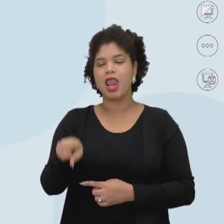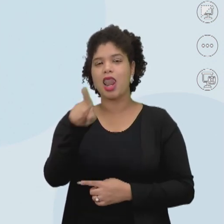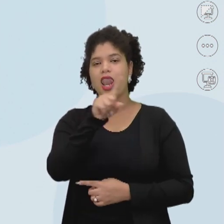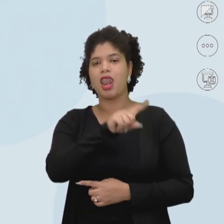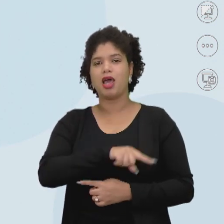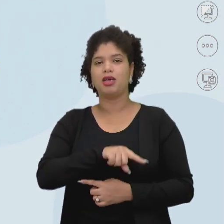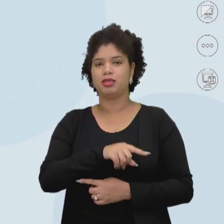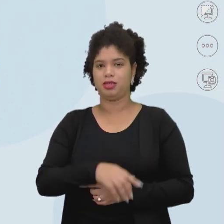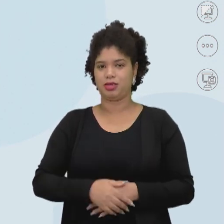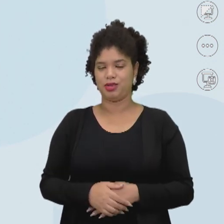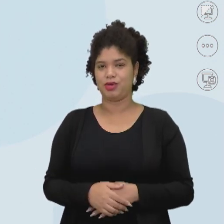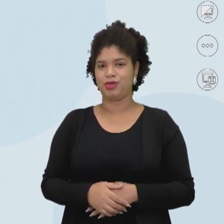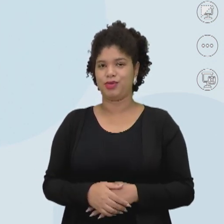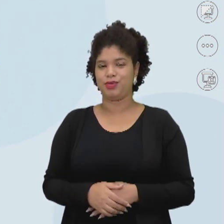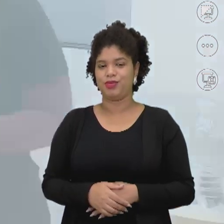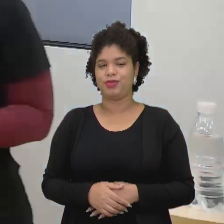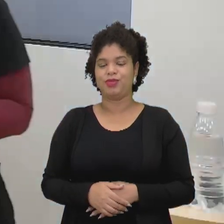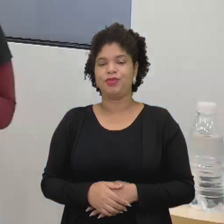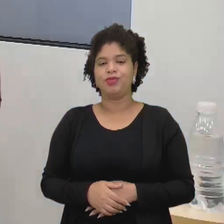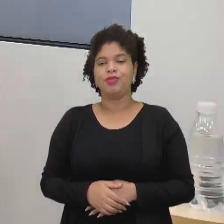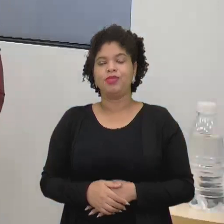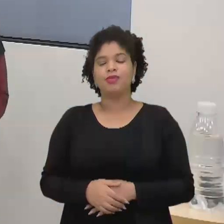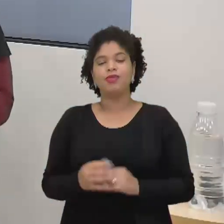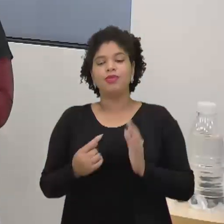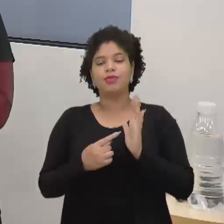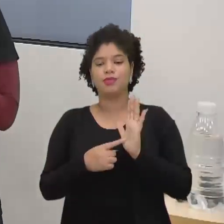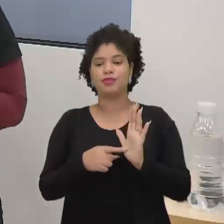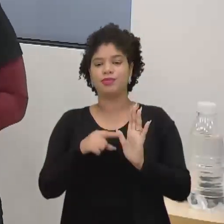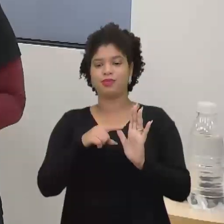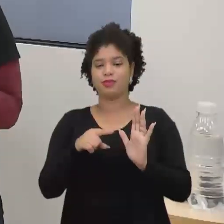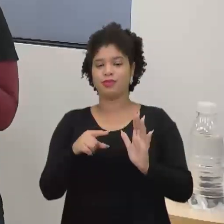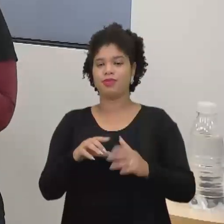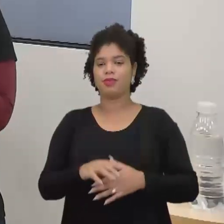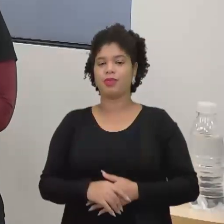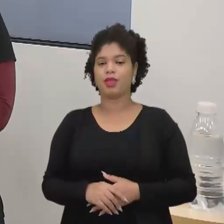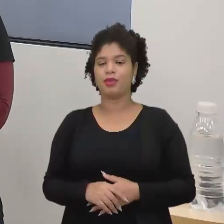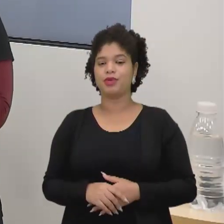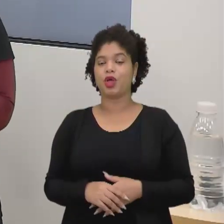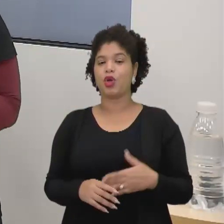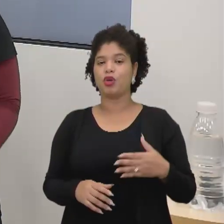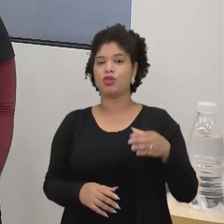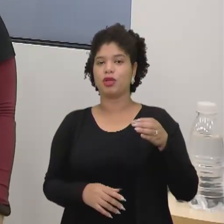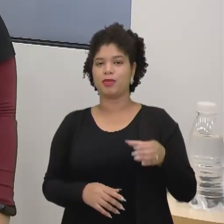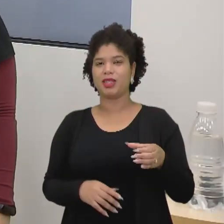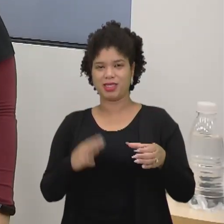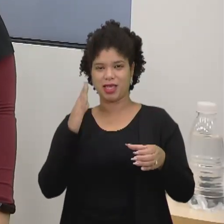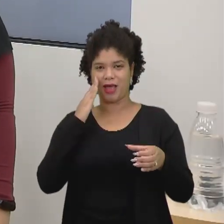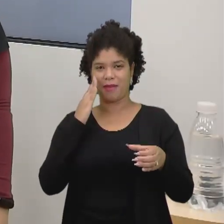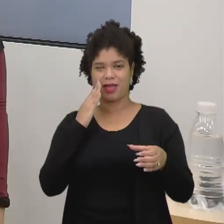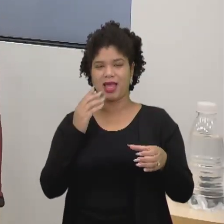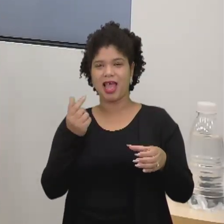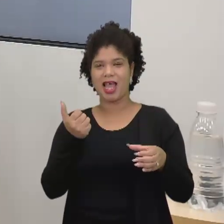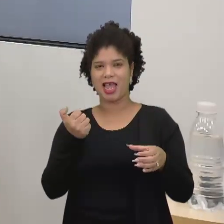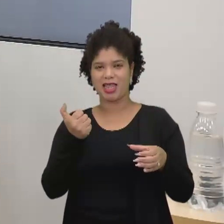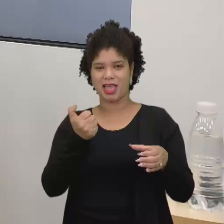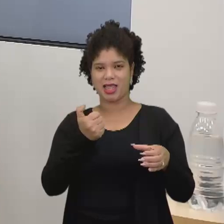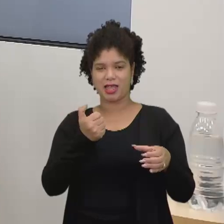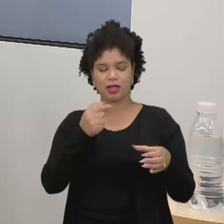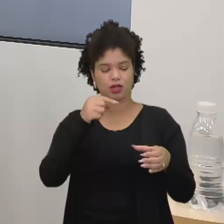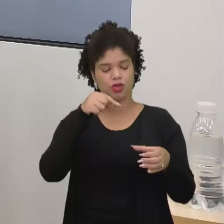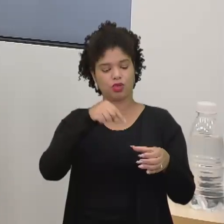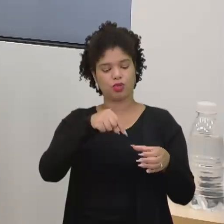leitura ali, viesse aqui comigo um pouquinho, ó. Eu vou mostrar para vocês aqui nessa câmera que eu tô segurando hoje um porta-caneta redondinho, tá vendo? Parece um